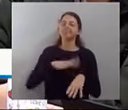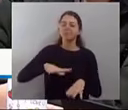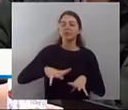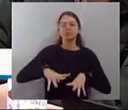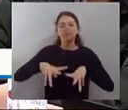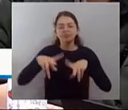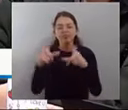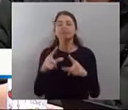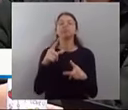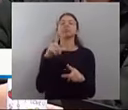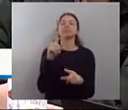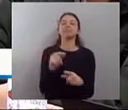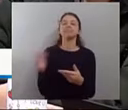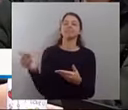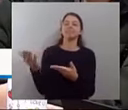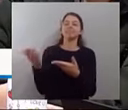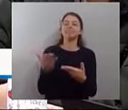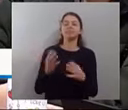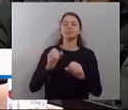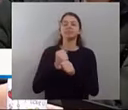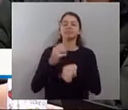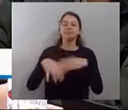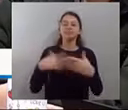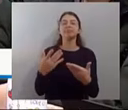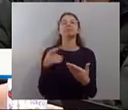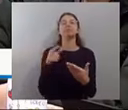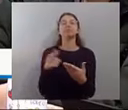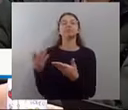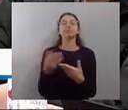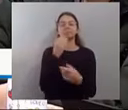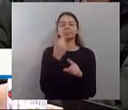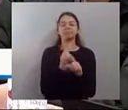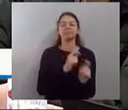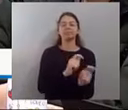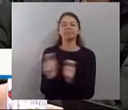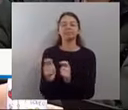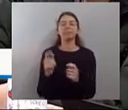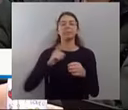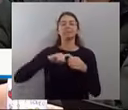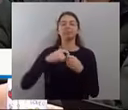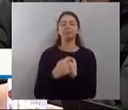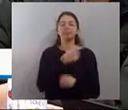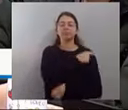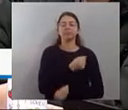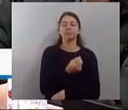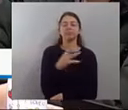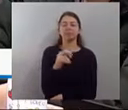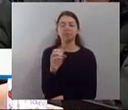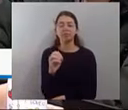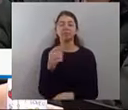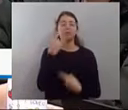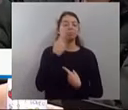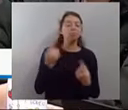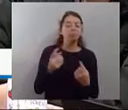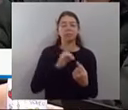transição alimentar metropolitana. São já parceiros da Foodlink cerca de 30 entidades, entre entidades públicas e